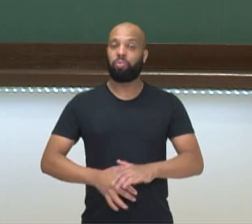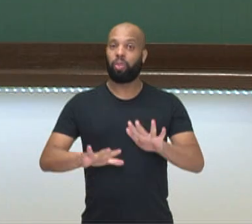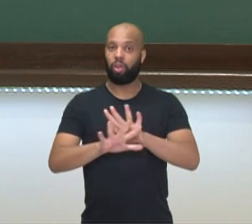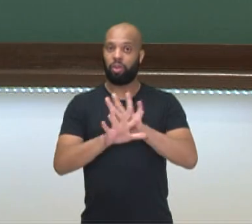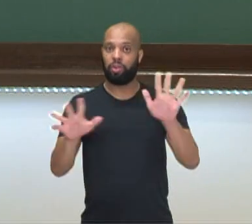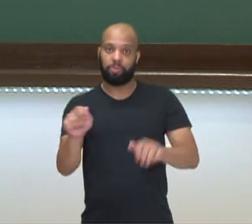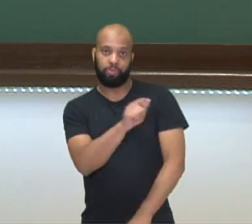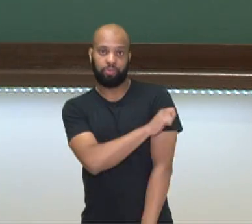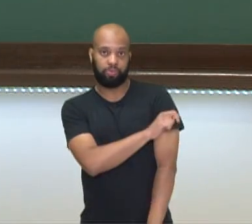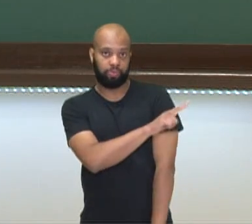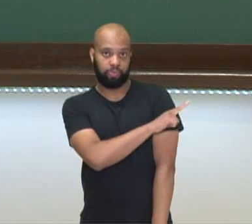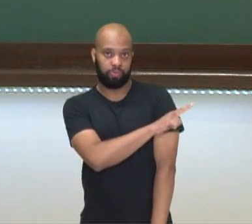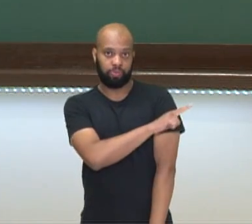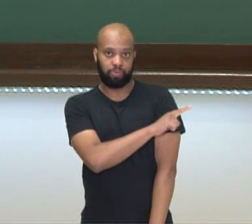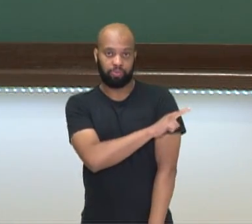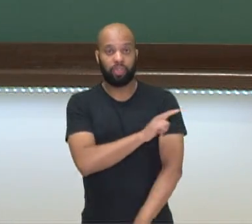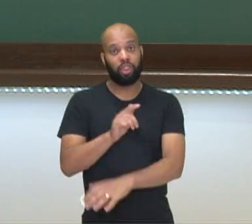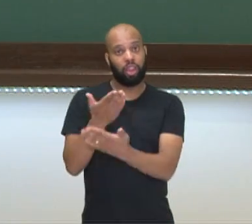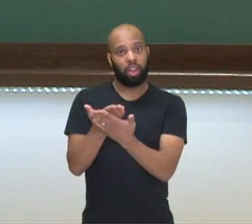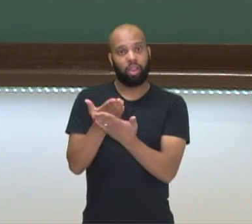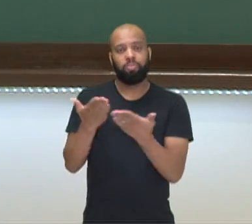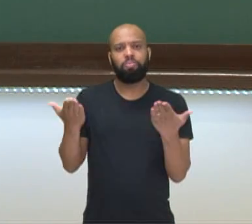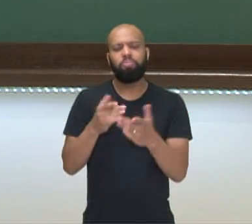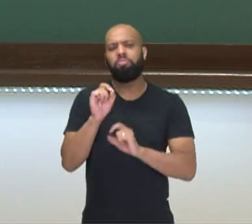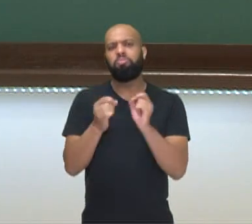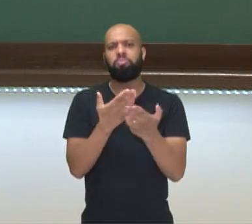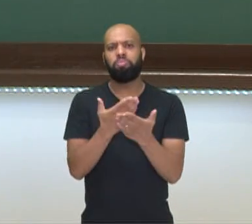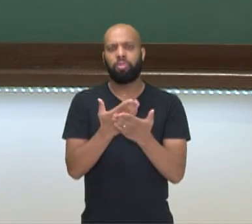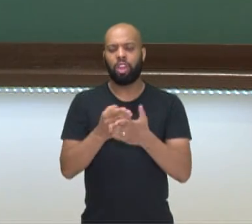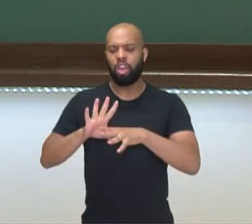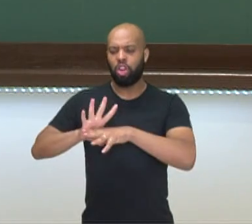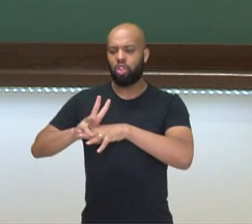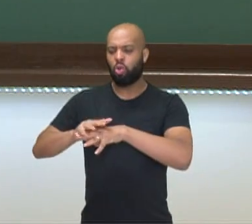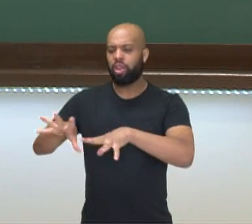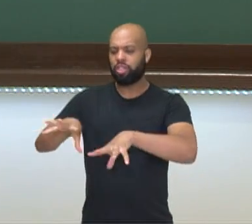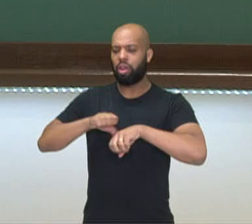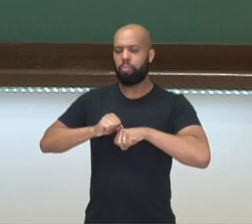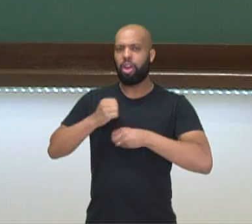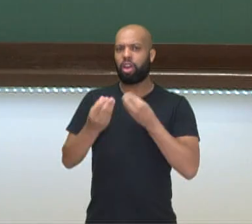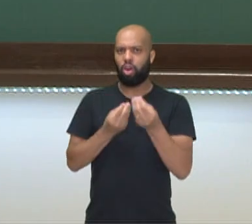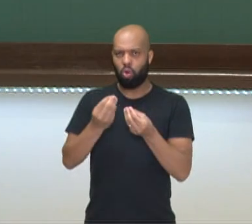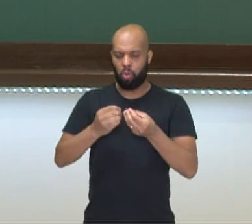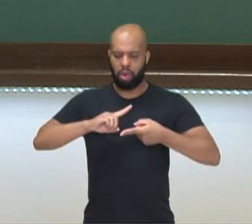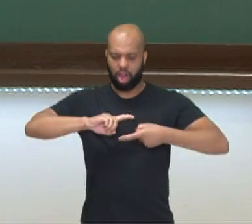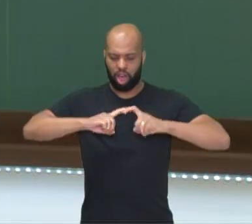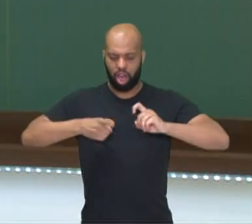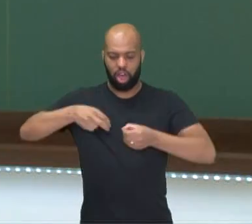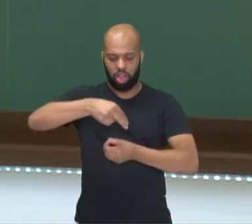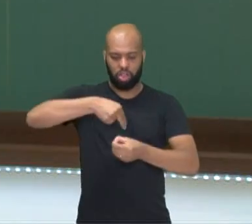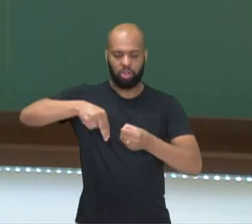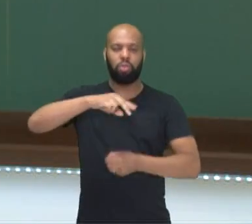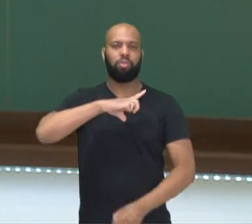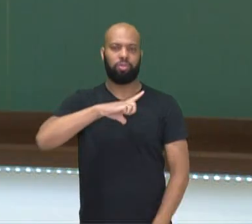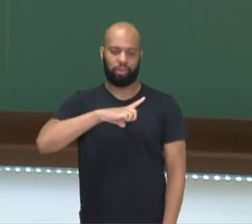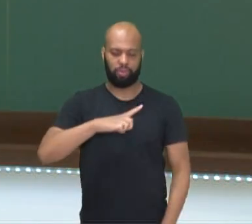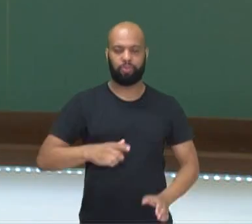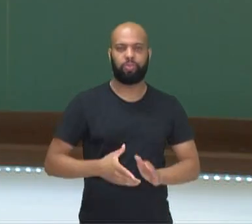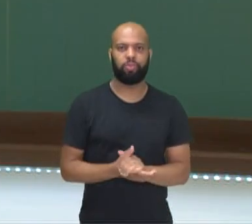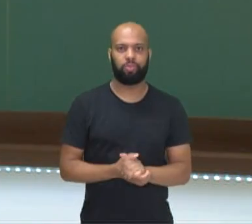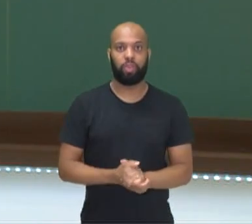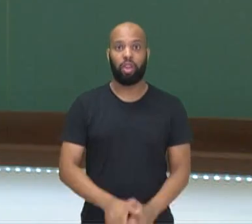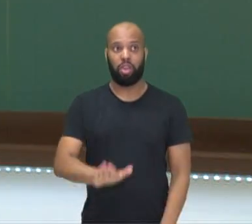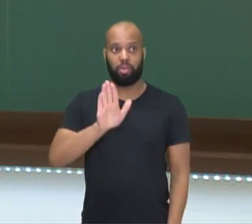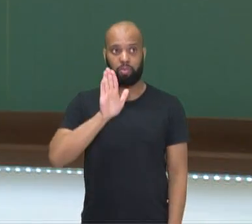Olá, estudantes do sétimo ano! Nessa aula, nós vamos falar sobre doenças causadas por protozoários. Mas antes da gente começar a